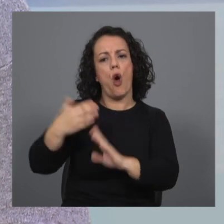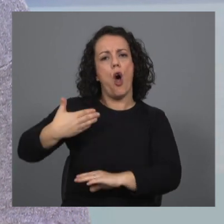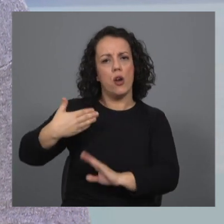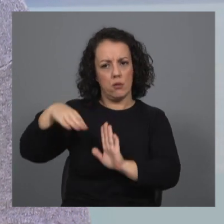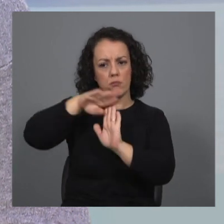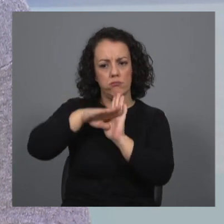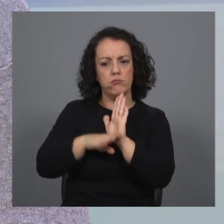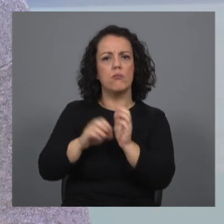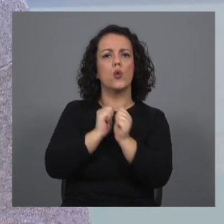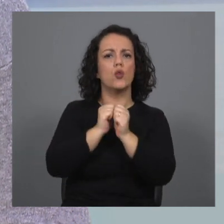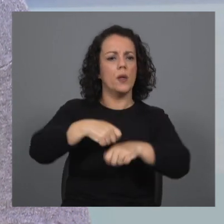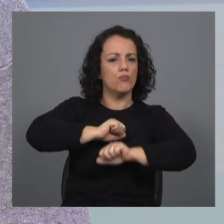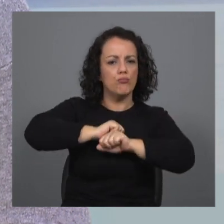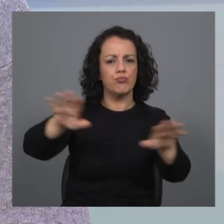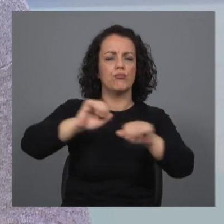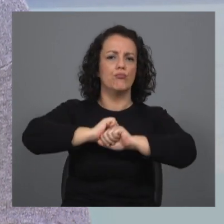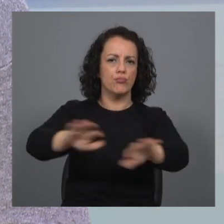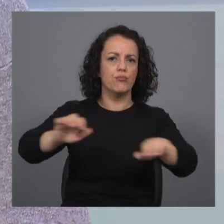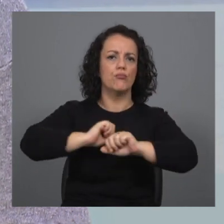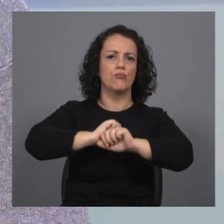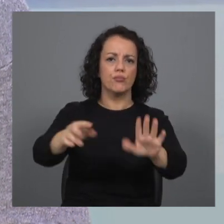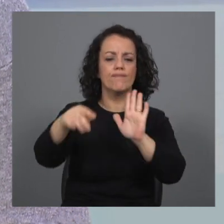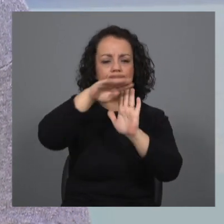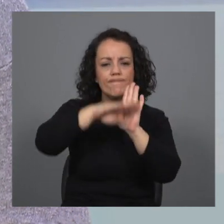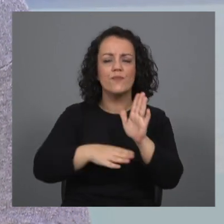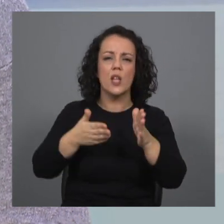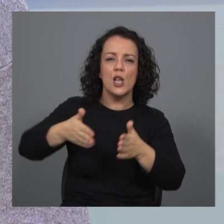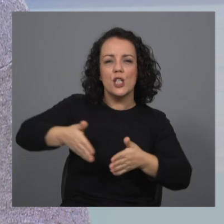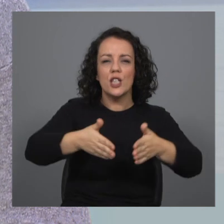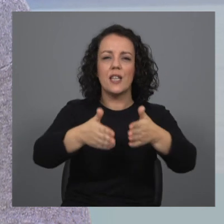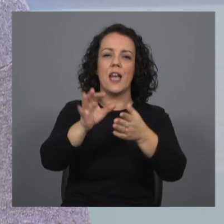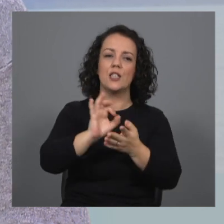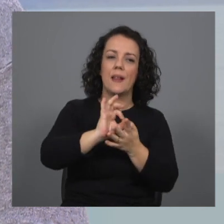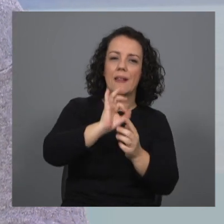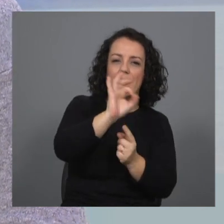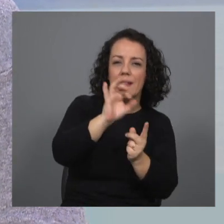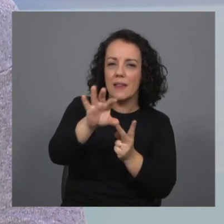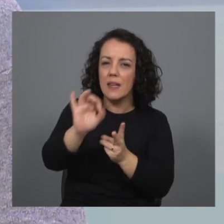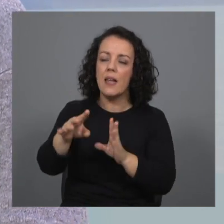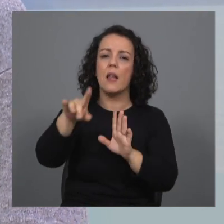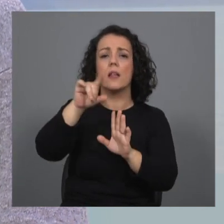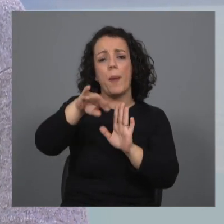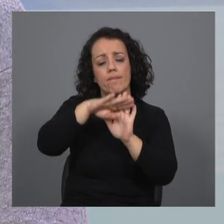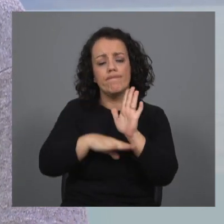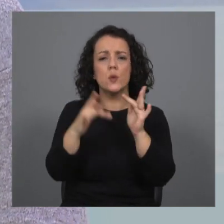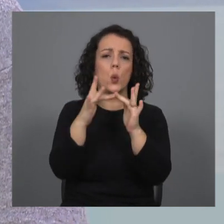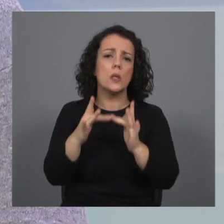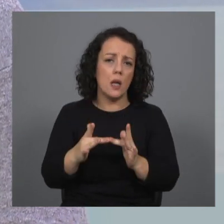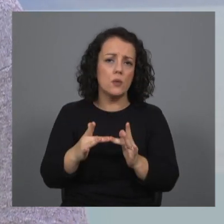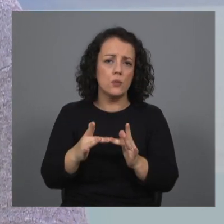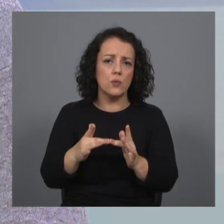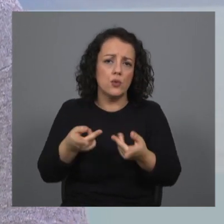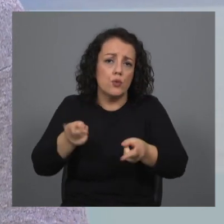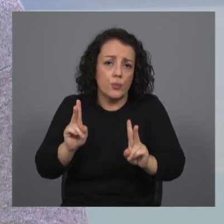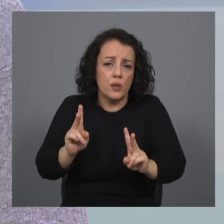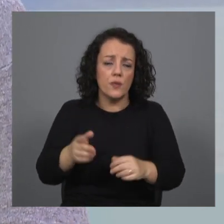temos disseminado pela nossa população com algumas estratégias, algumas dicas e alguns contactos também disponíveis e, portanto, acima de tudo,